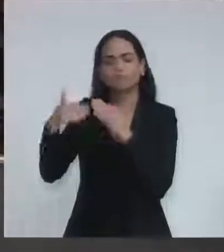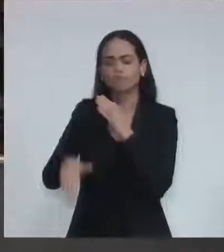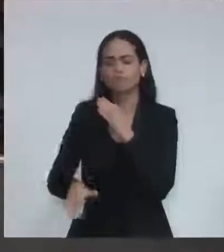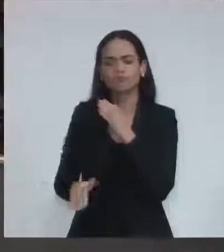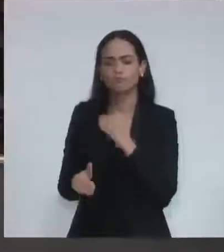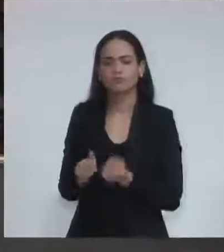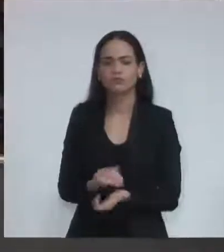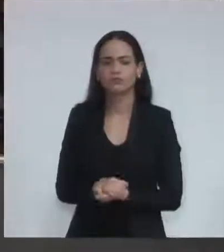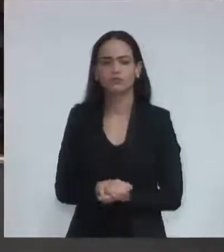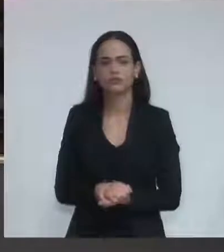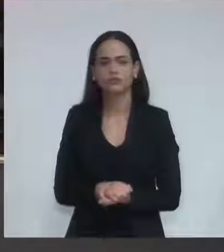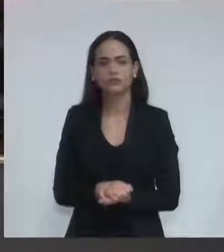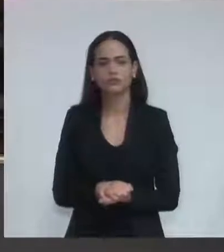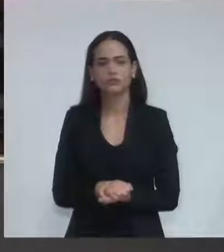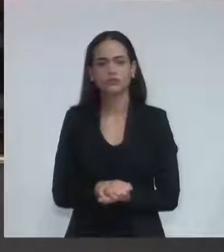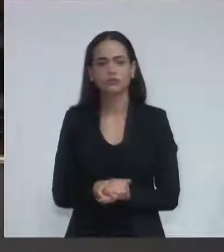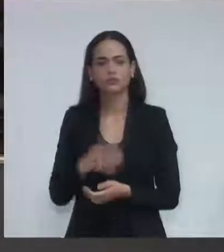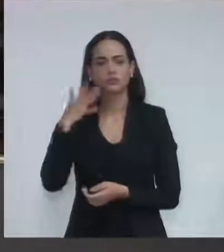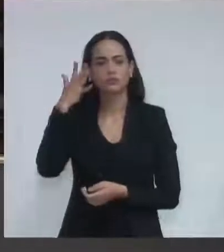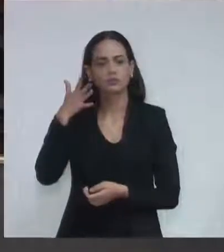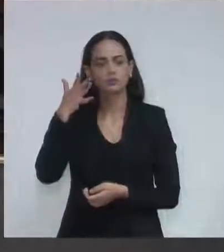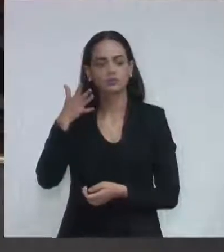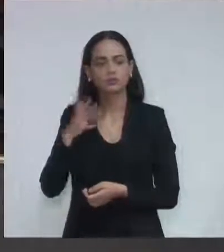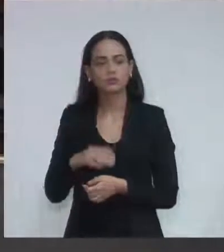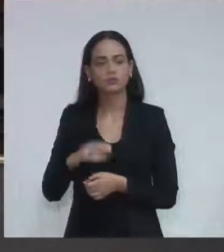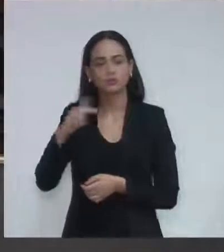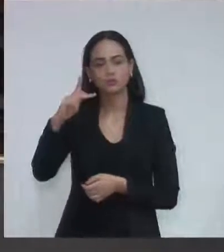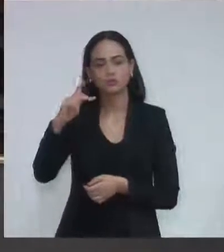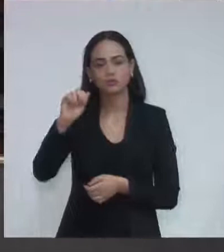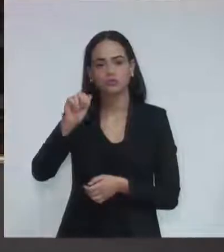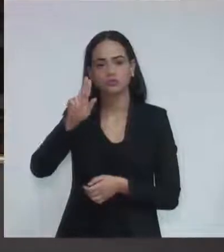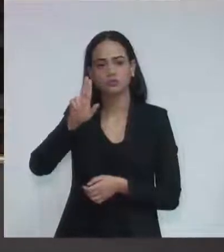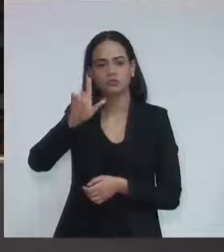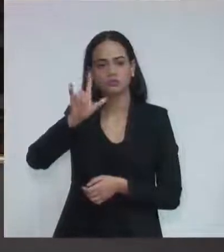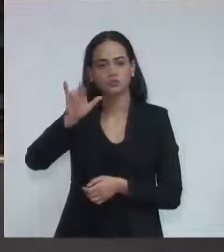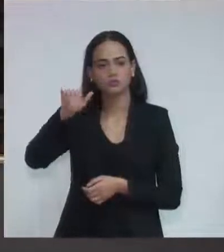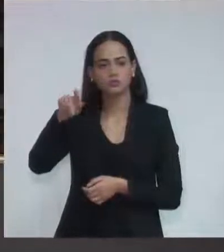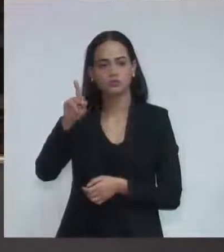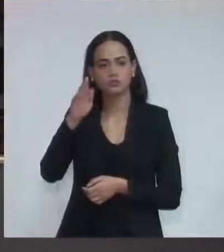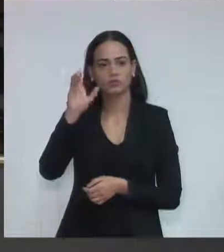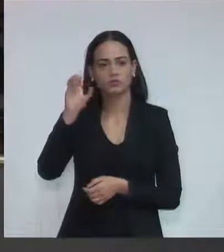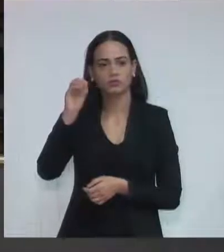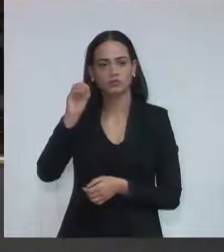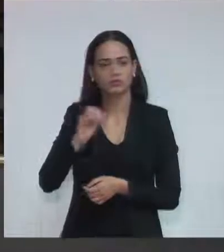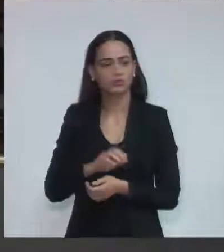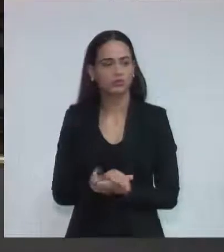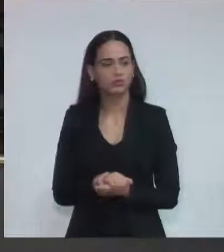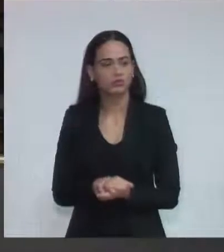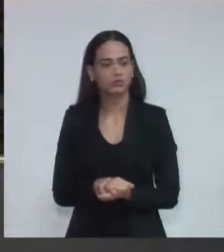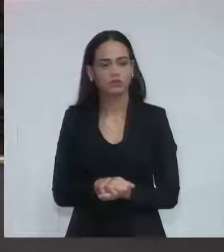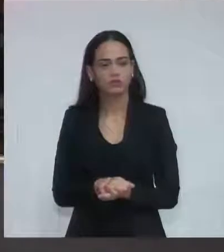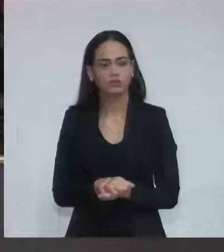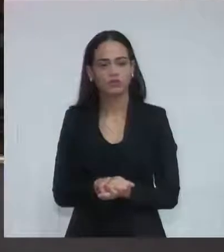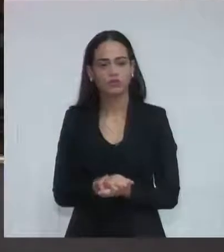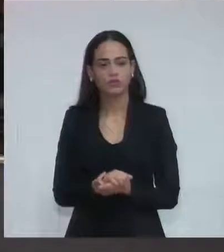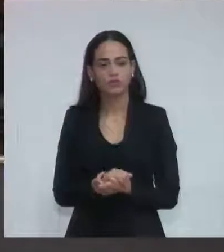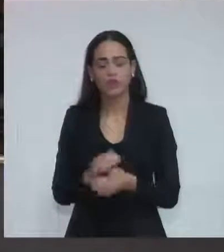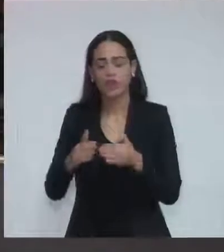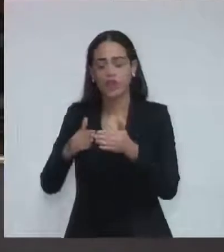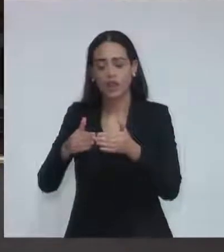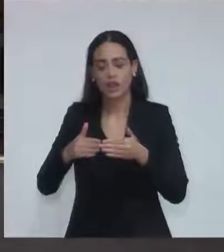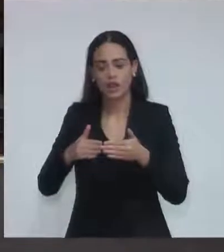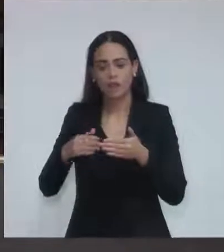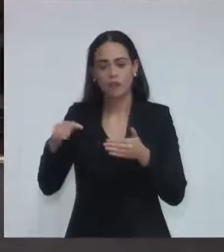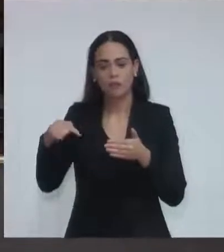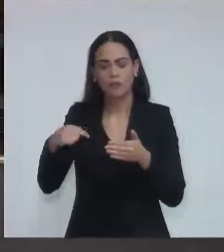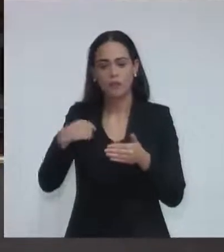Mais algum vereador? Peço a palavra, senhor presidente. Com a palavra o vereador Paulinho Palmeira. Senhor presidente, primeiro que aqui ninguém falou que alguém é contra requerimento, vamos deixar isso bem